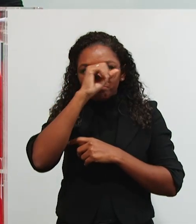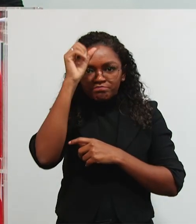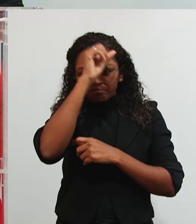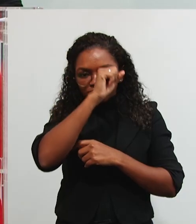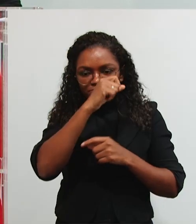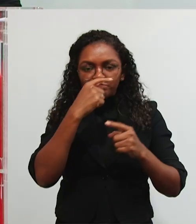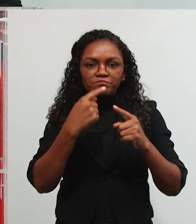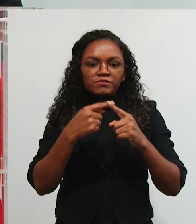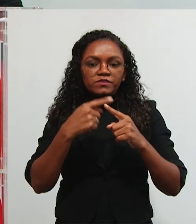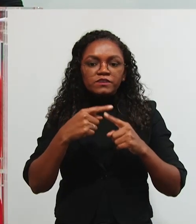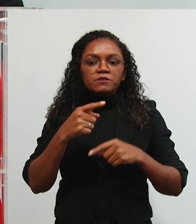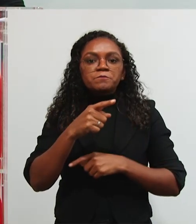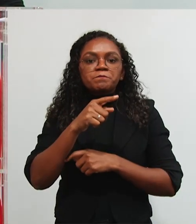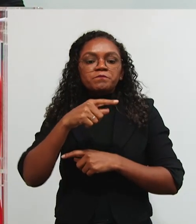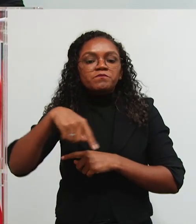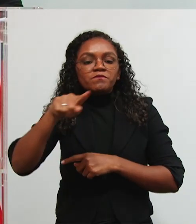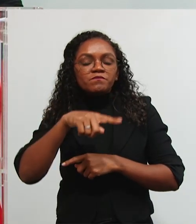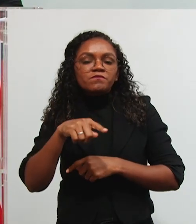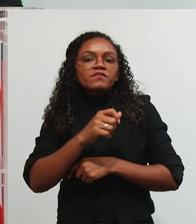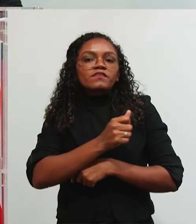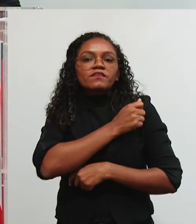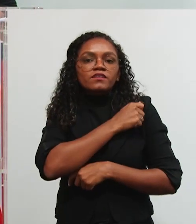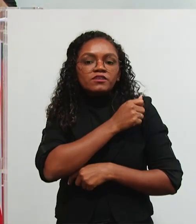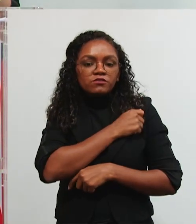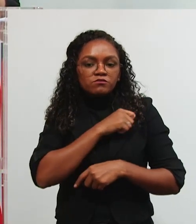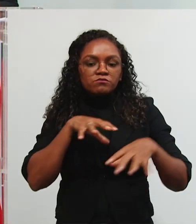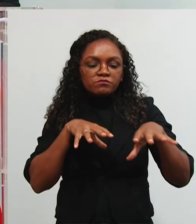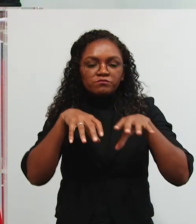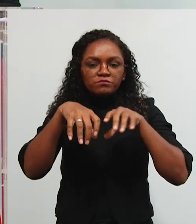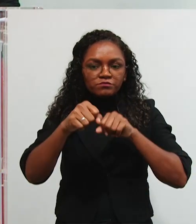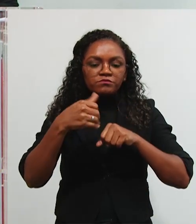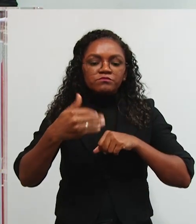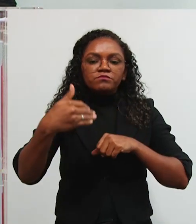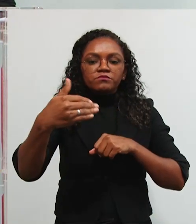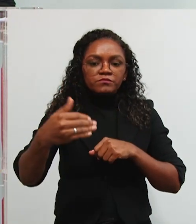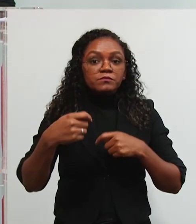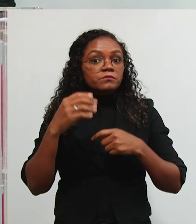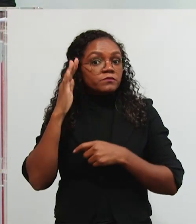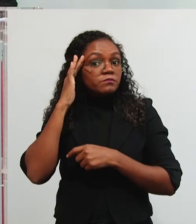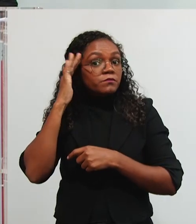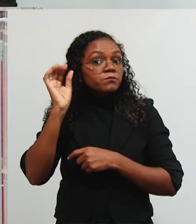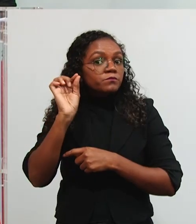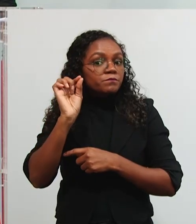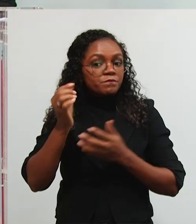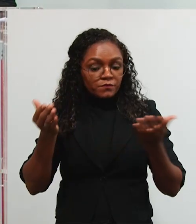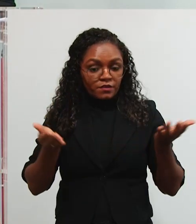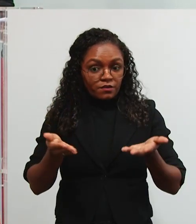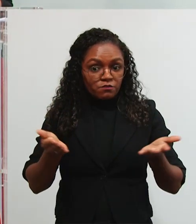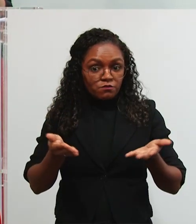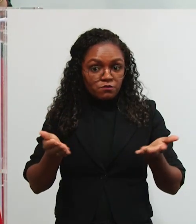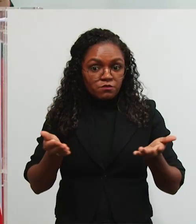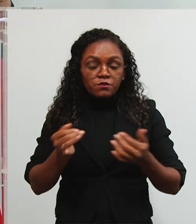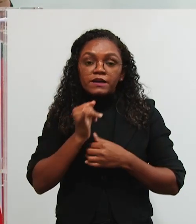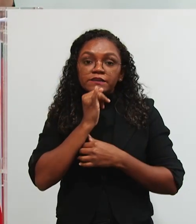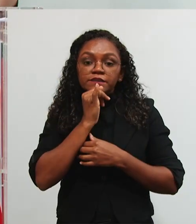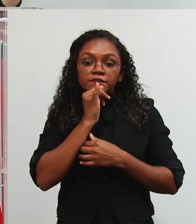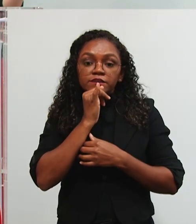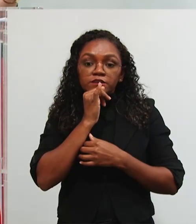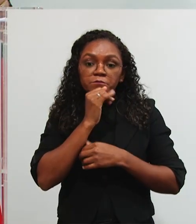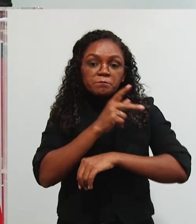inclusão na sua sala de aula. Aqui nós temos uma sugestão sobre